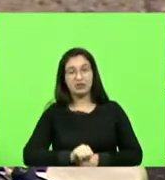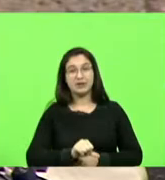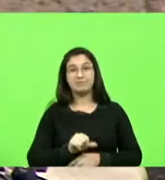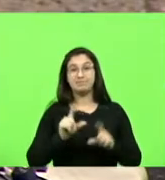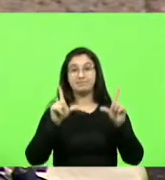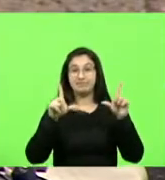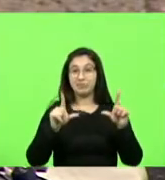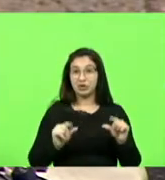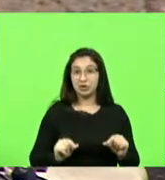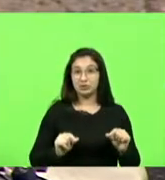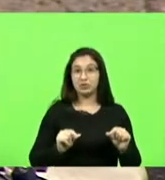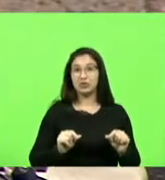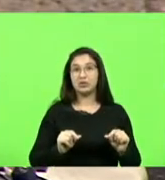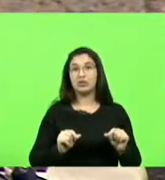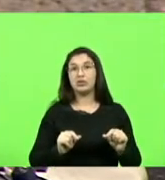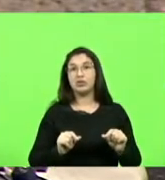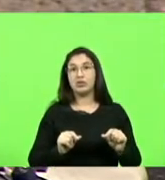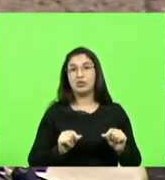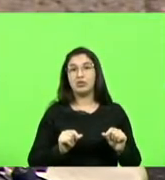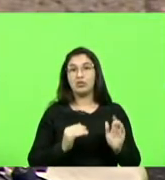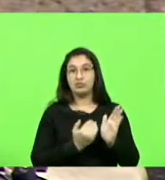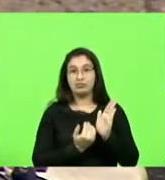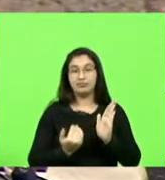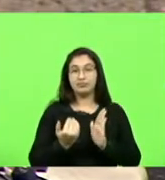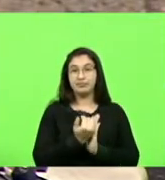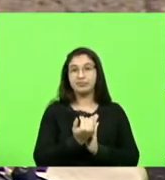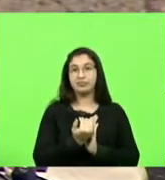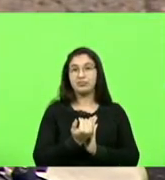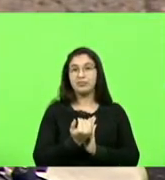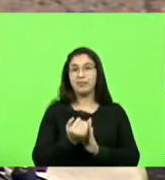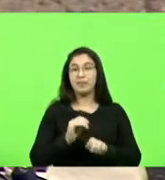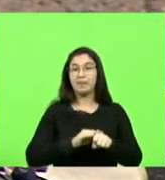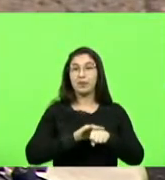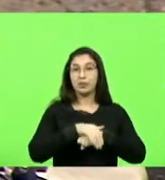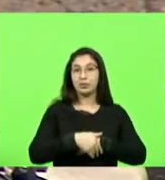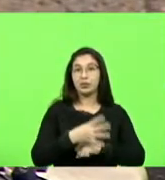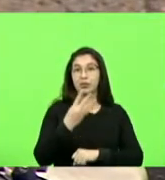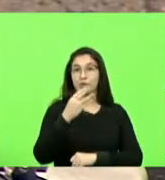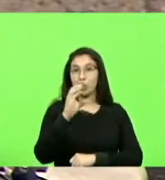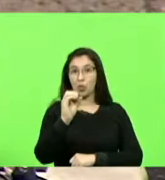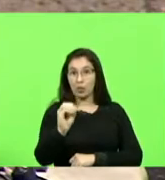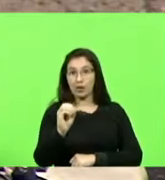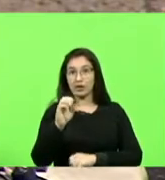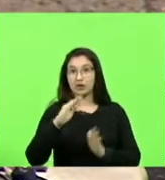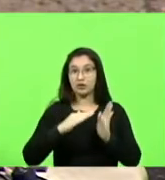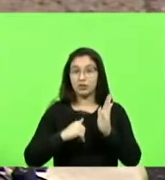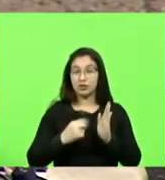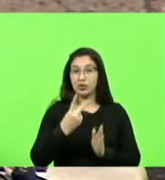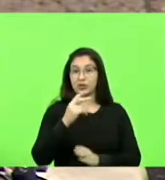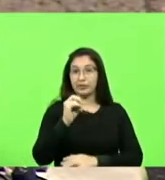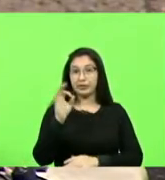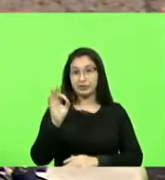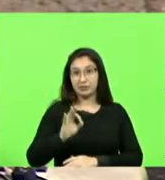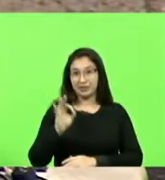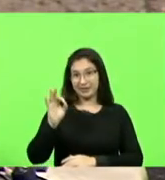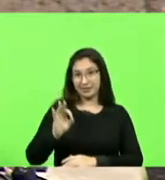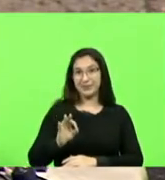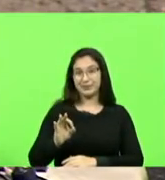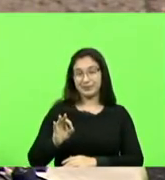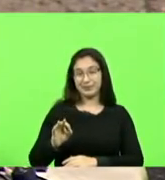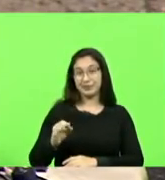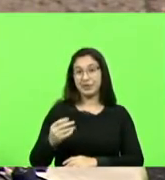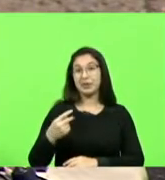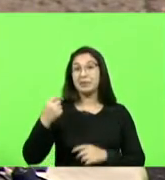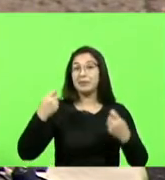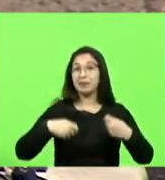Reduziram o adicional noturno de 40% para 20%. Estamos necessitando de uma